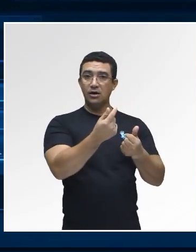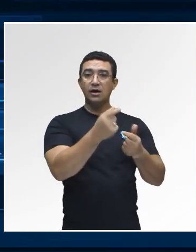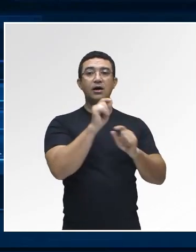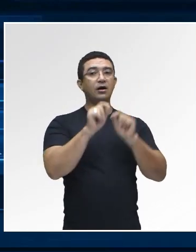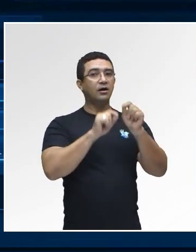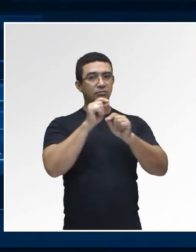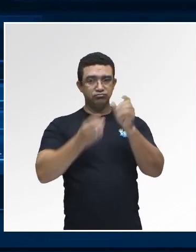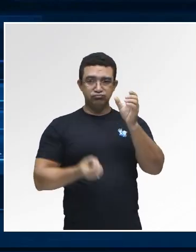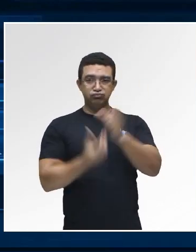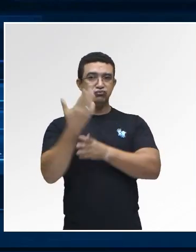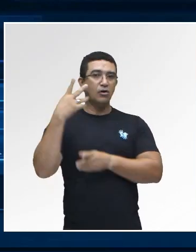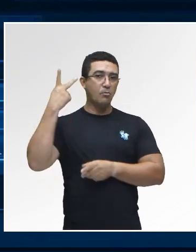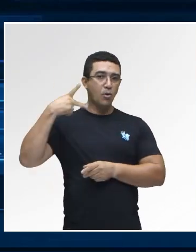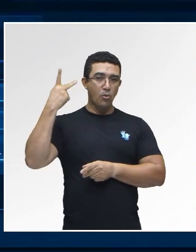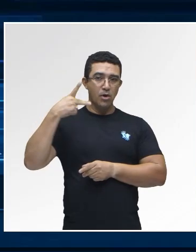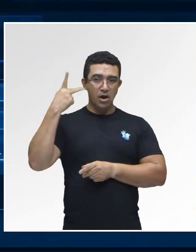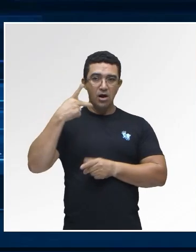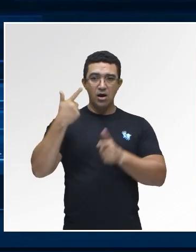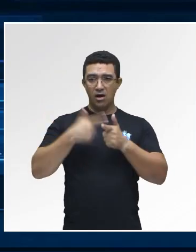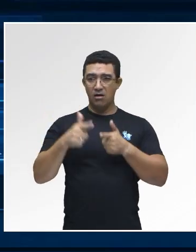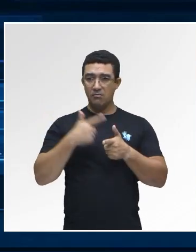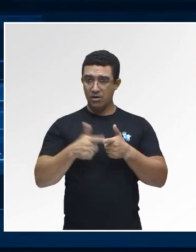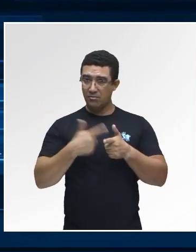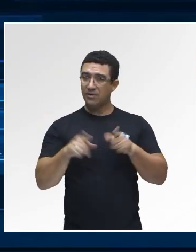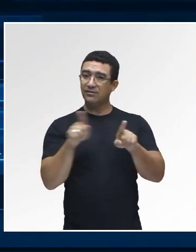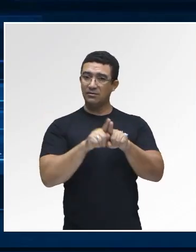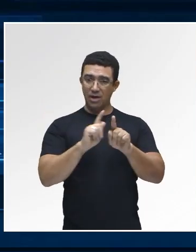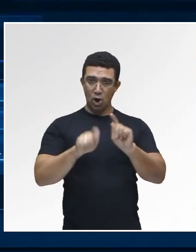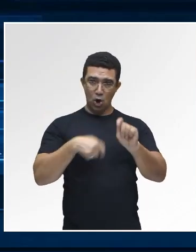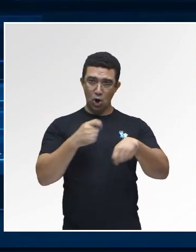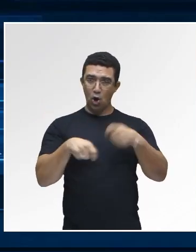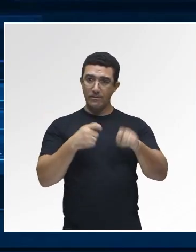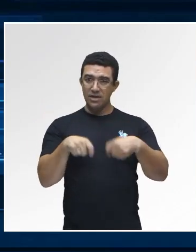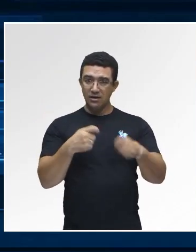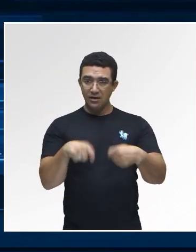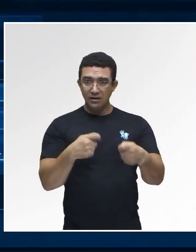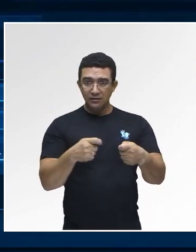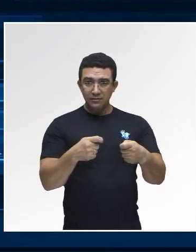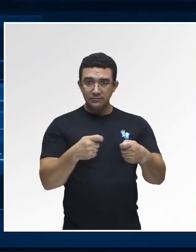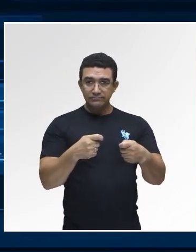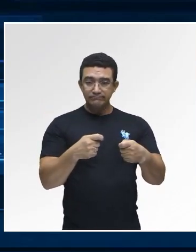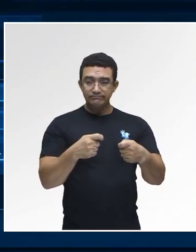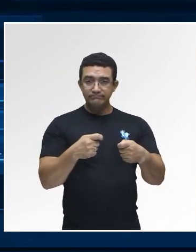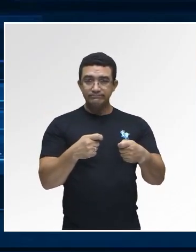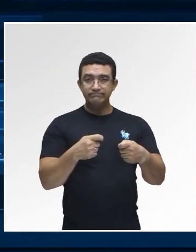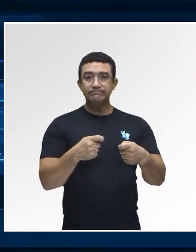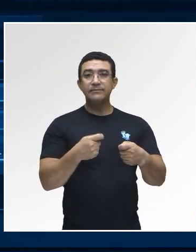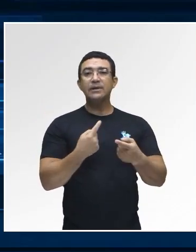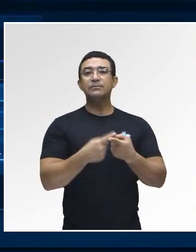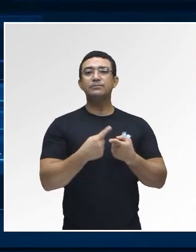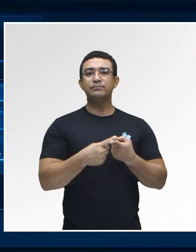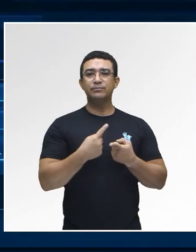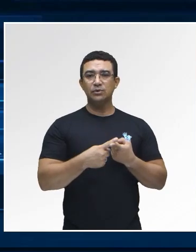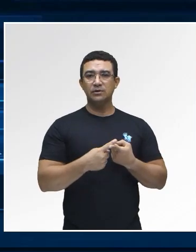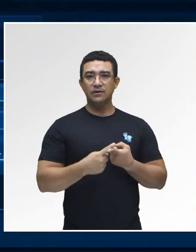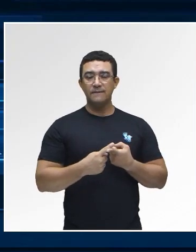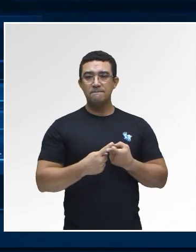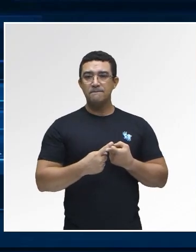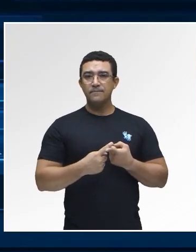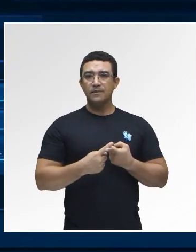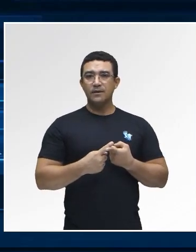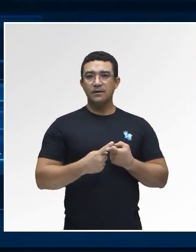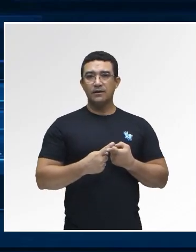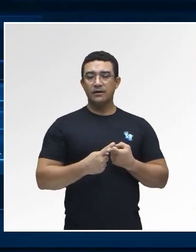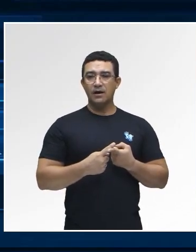problemas políticos e também problemas econômicos. Tá bom? Por quê? Porque nem todo mundo